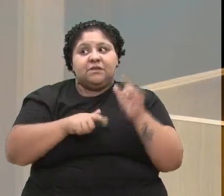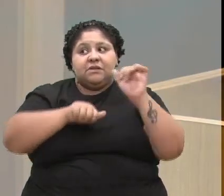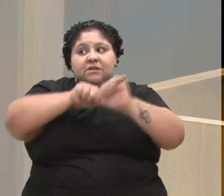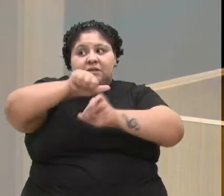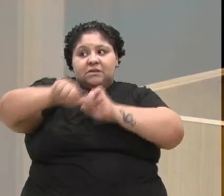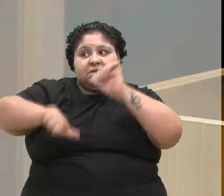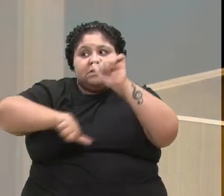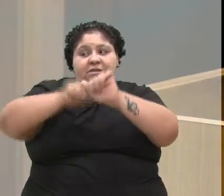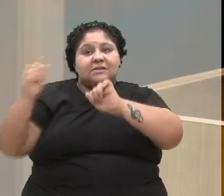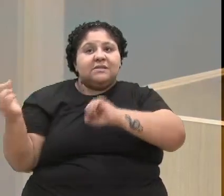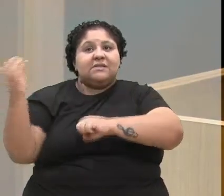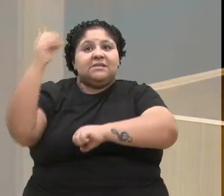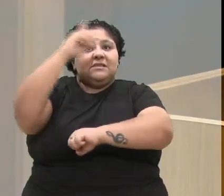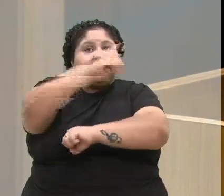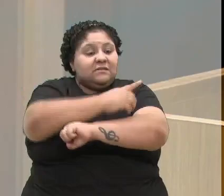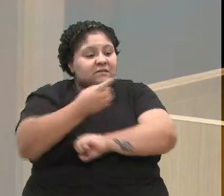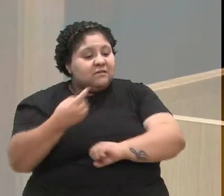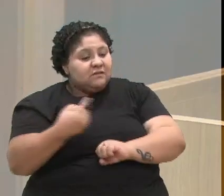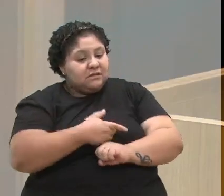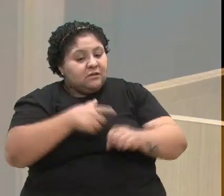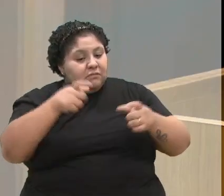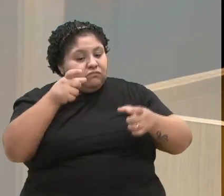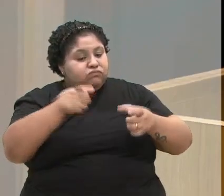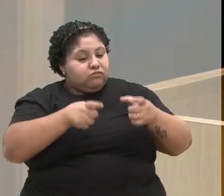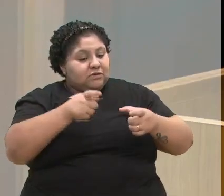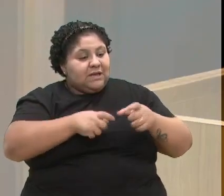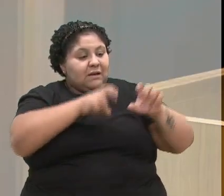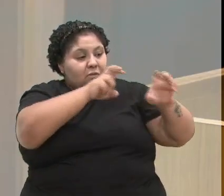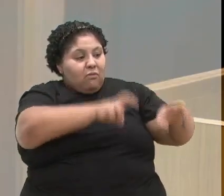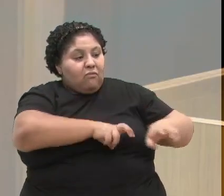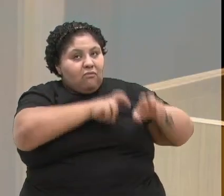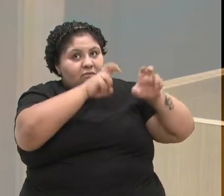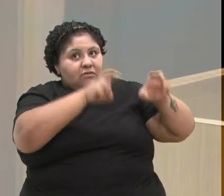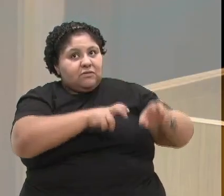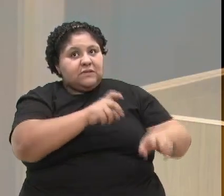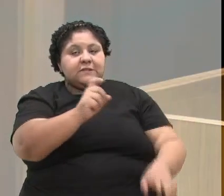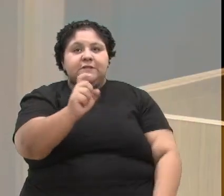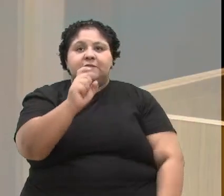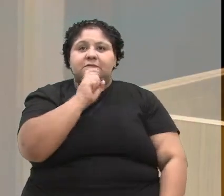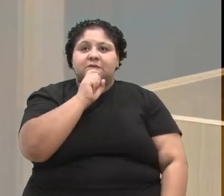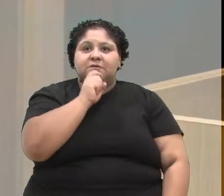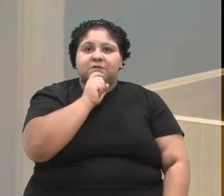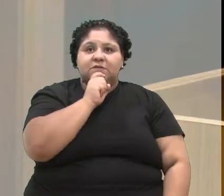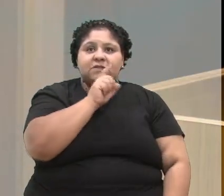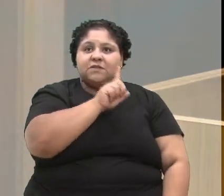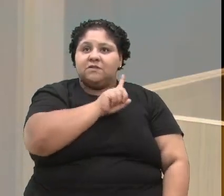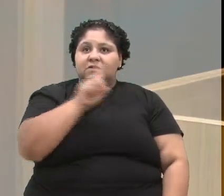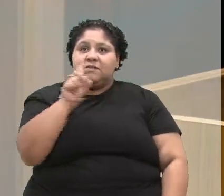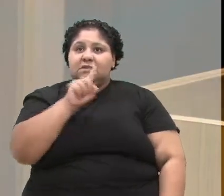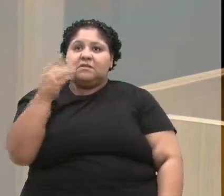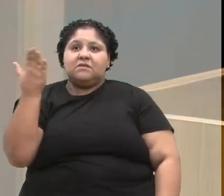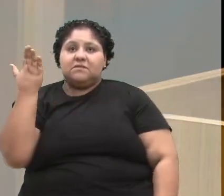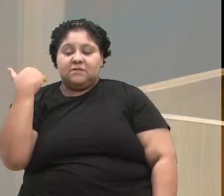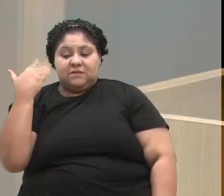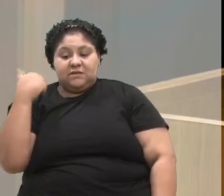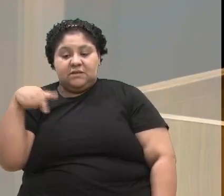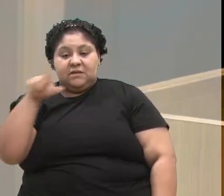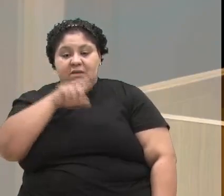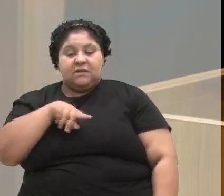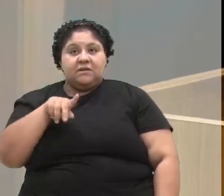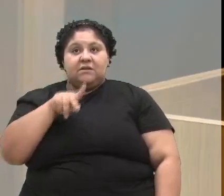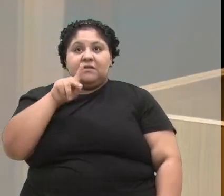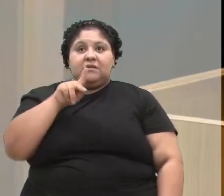a data da renovação do talão do produtor para o inverno e não para o período do verão, onde que o pessoal